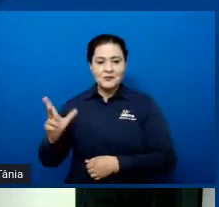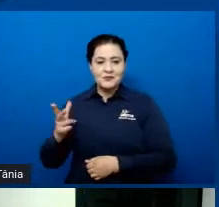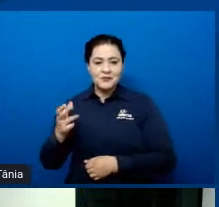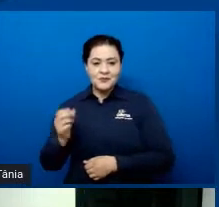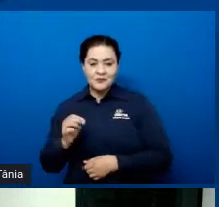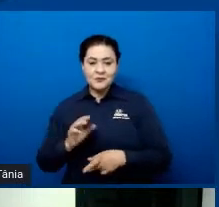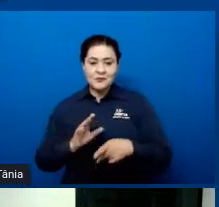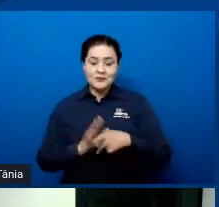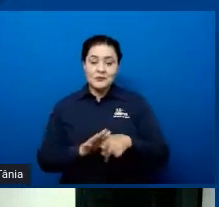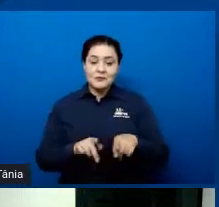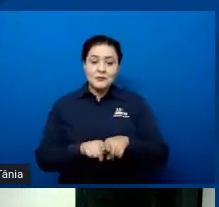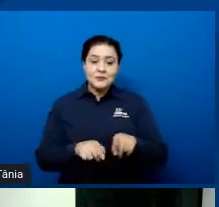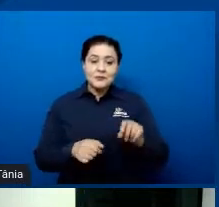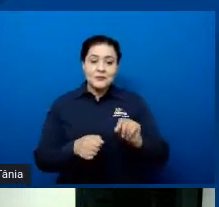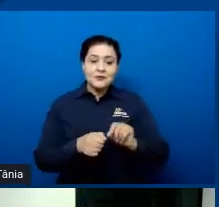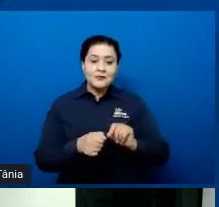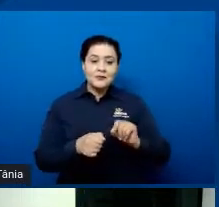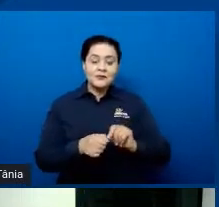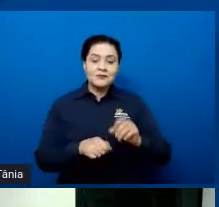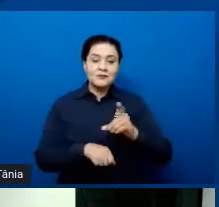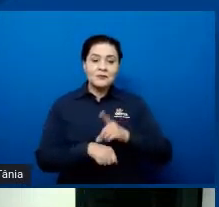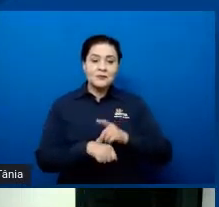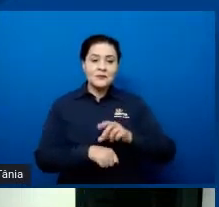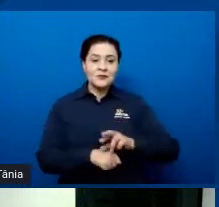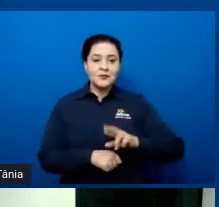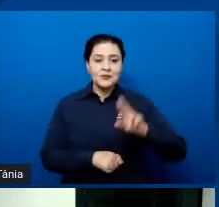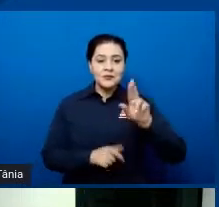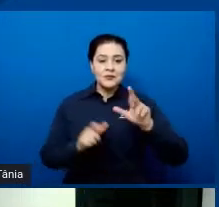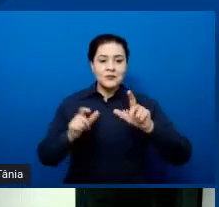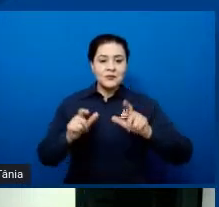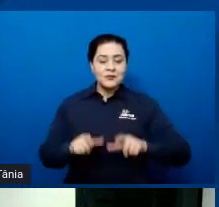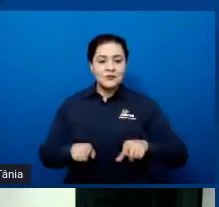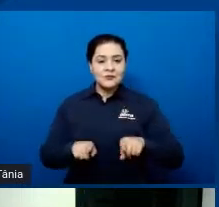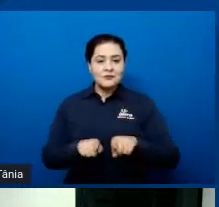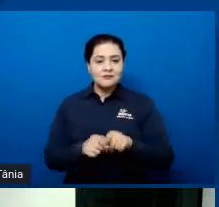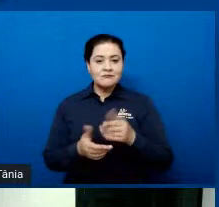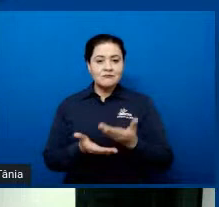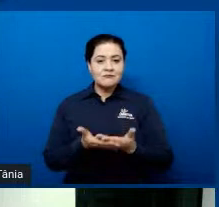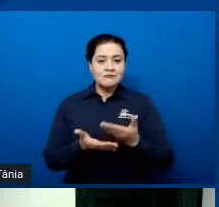Grande, né? E hoje eu faço doutorado em estudos da tradução.